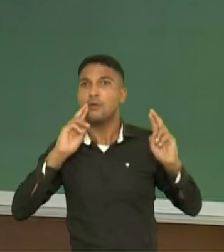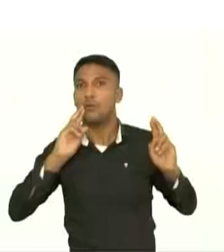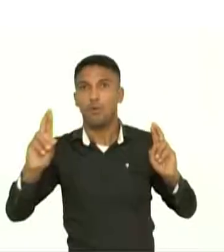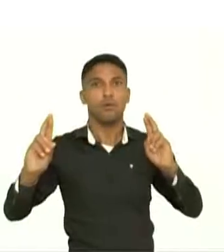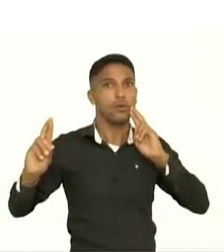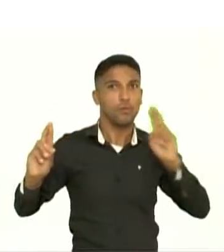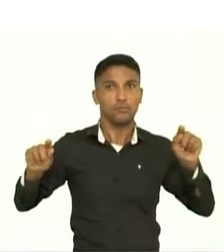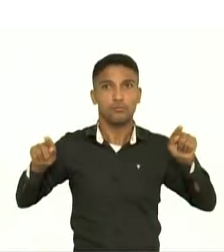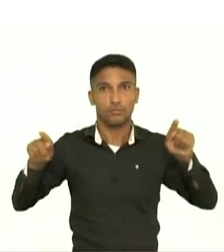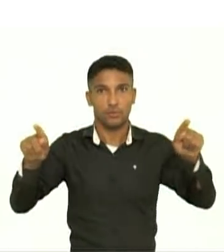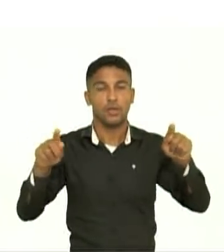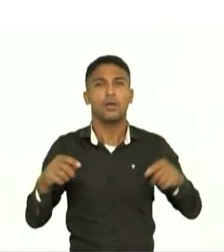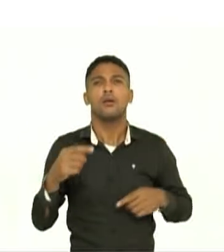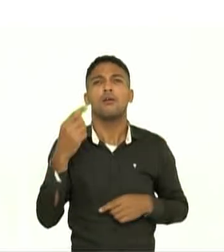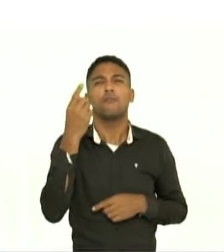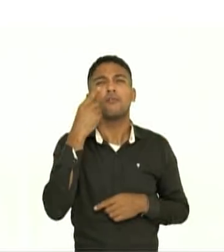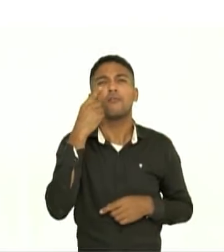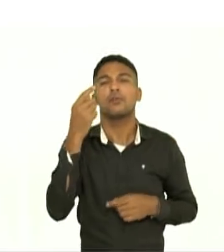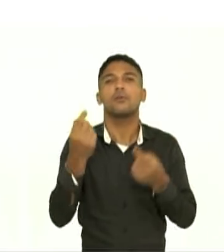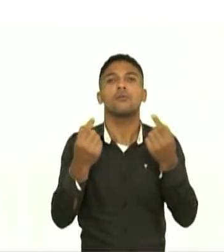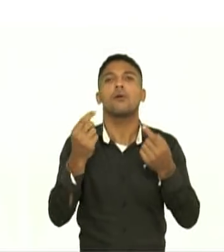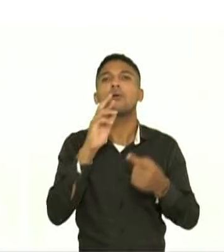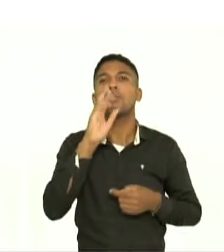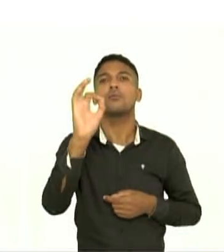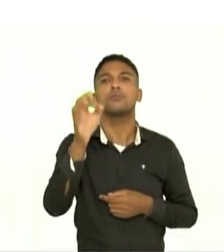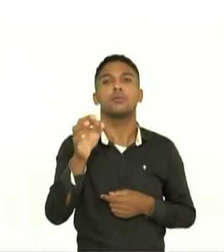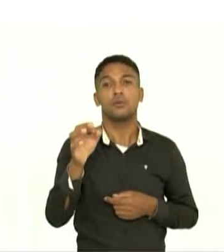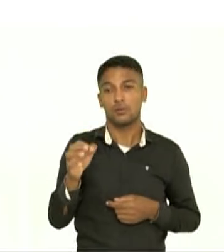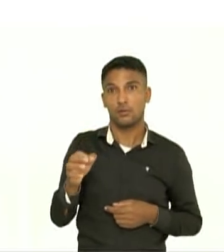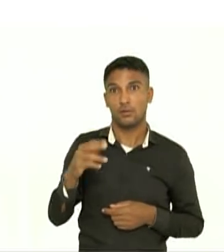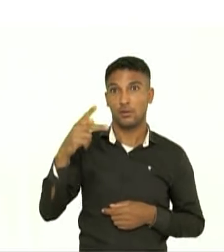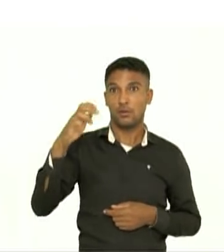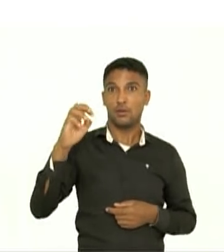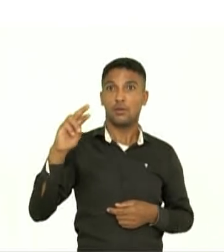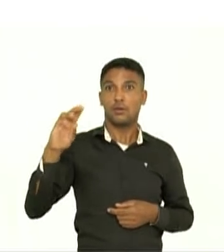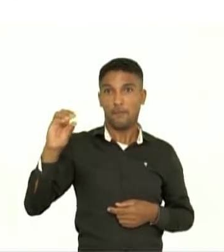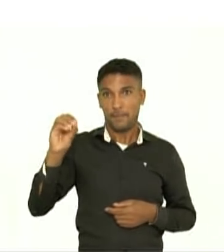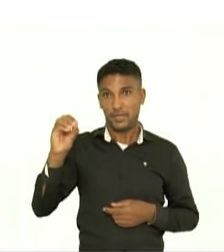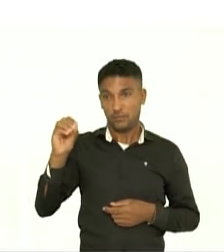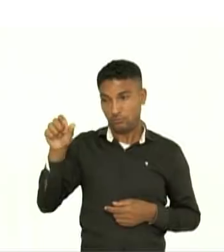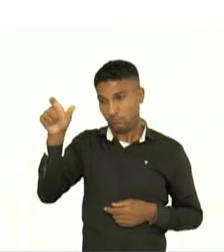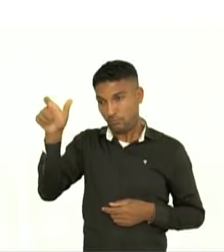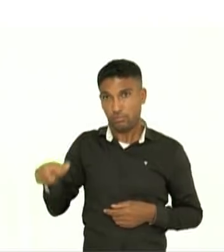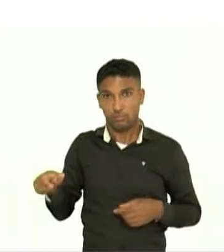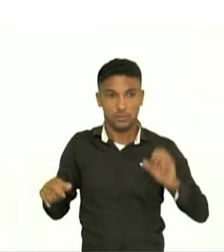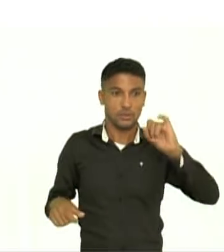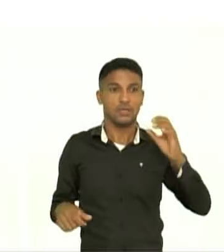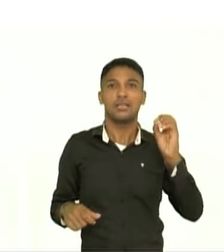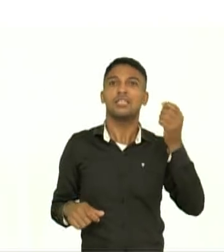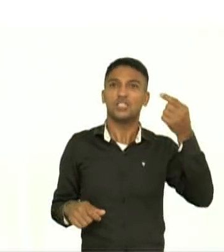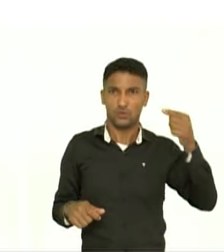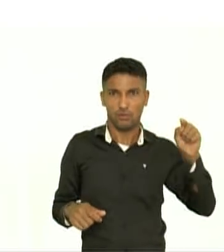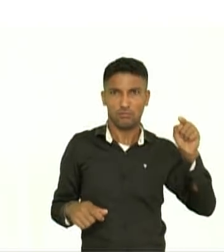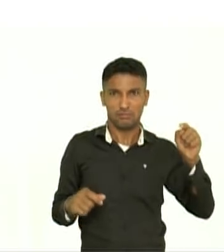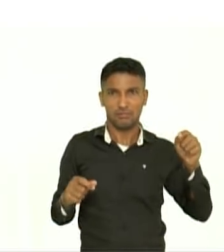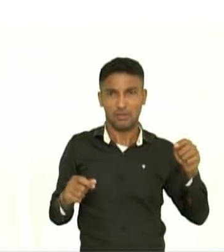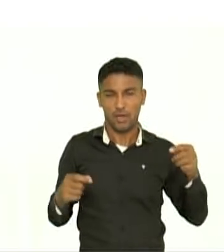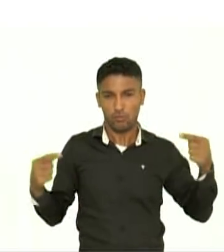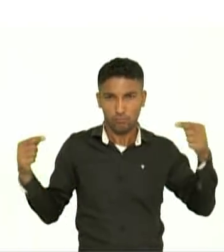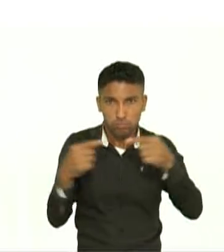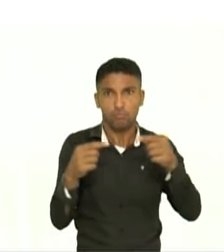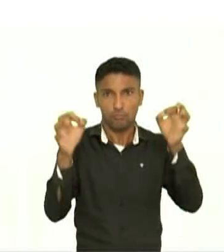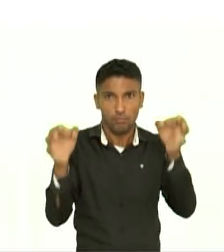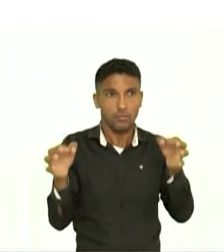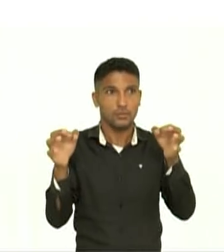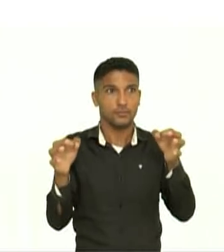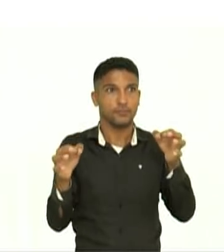Pedro e João estão corretos? B. Somente João está correto? C. Somente Pedro está